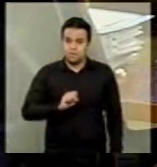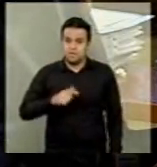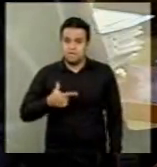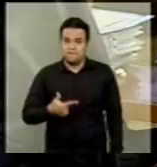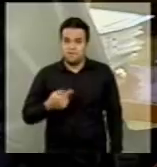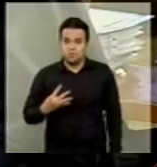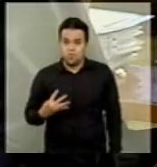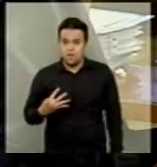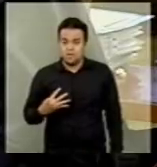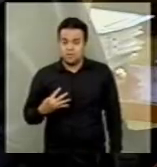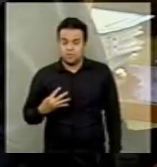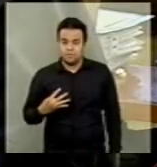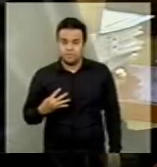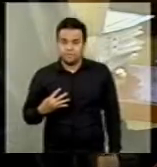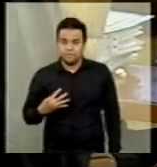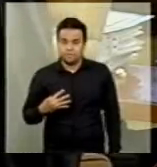1824 do Império